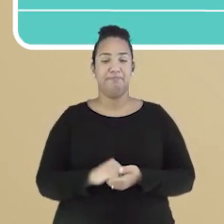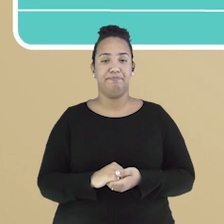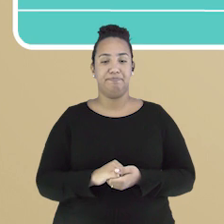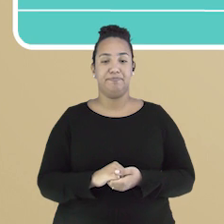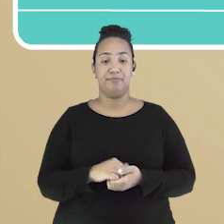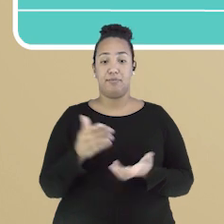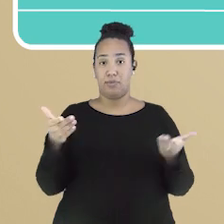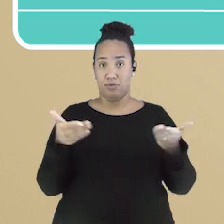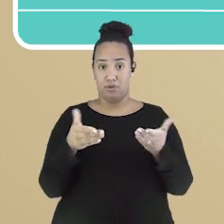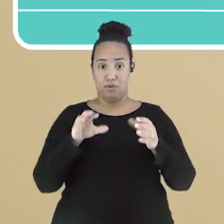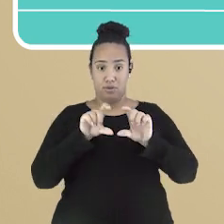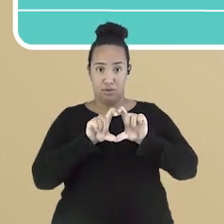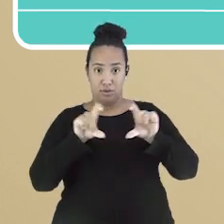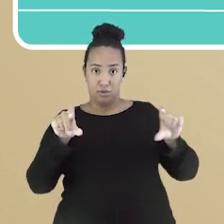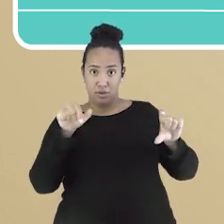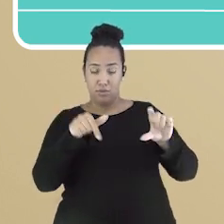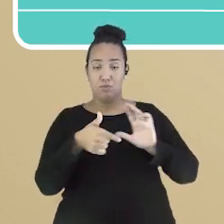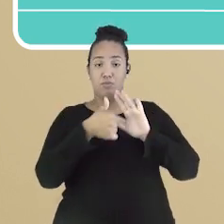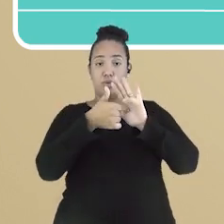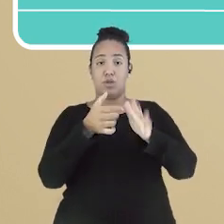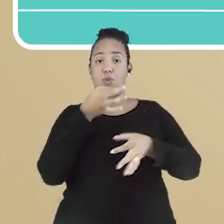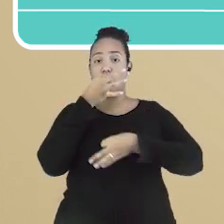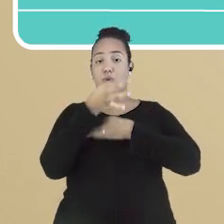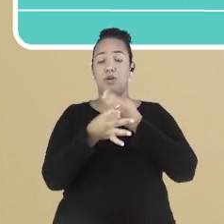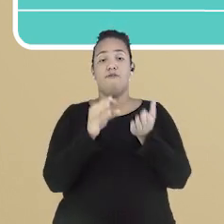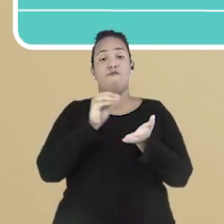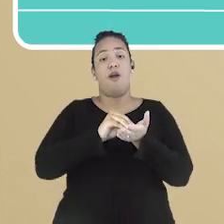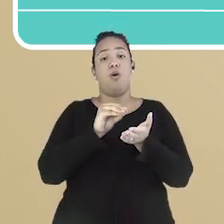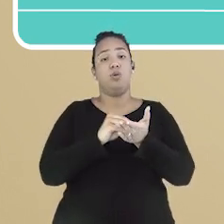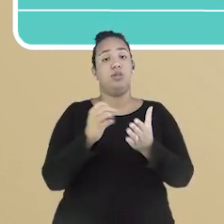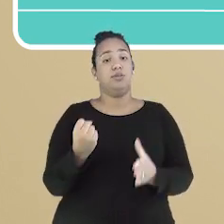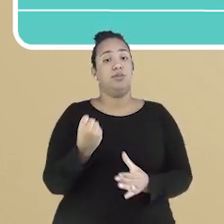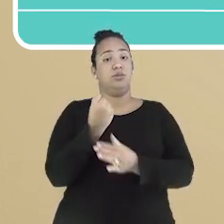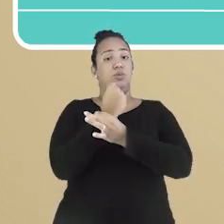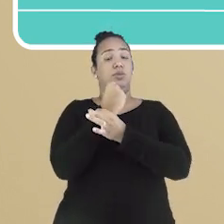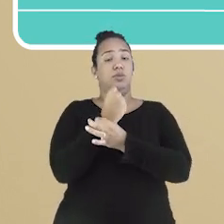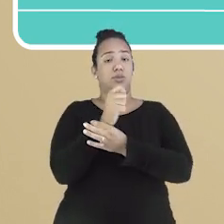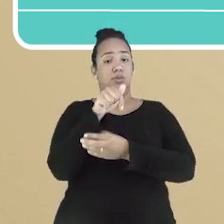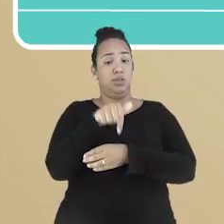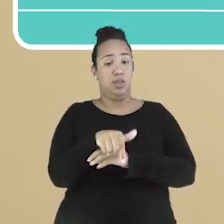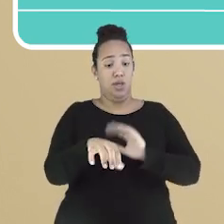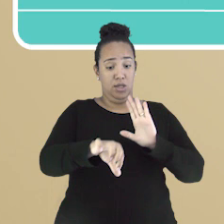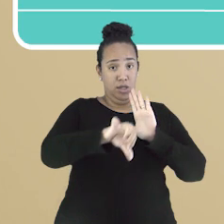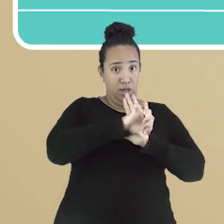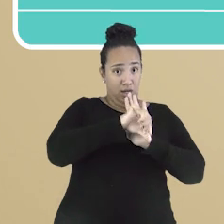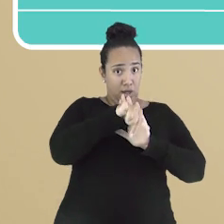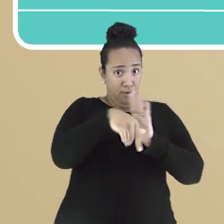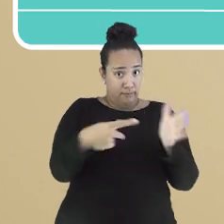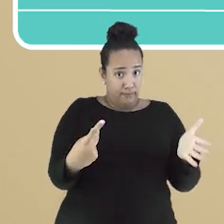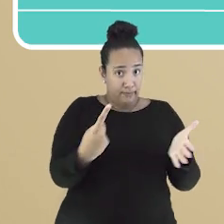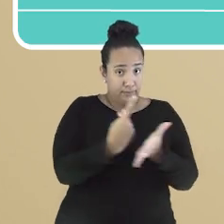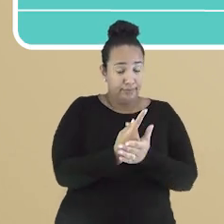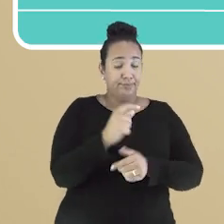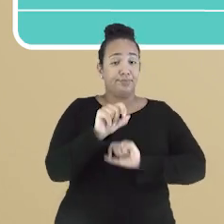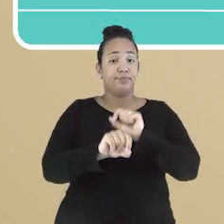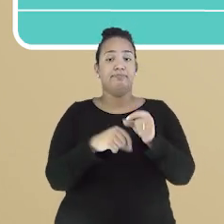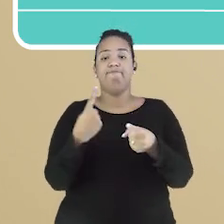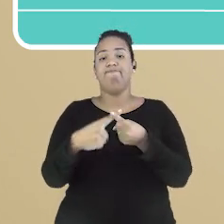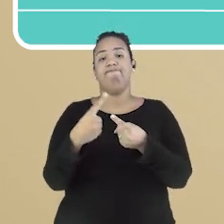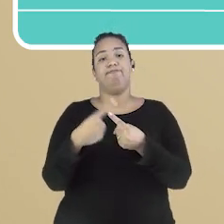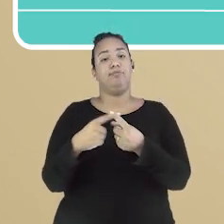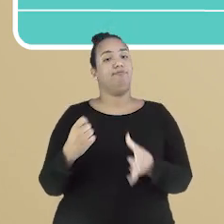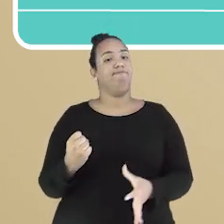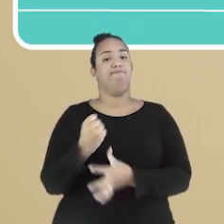Nesse outro parágrafo, o autor apresenta sua opinião acerca da segurança dos aplicativos, associando os crimes ocorridos com as falhas